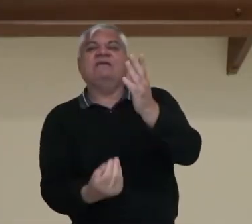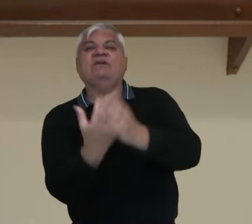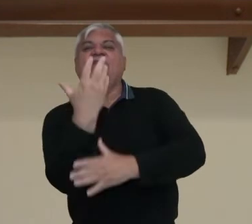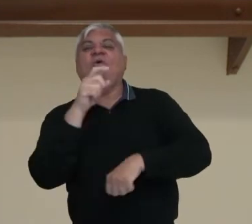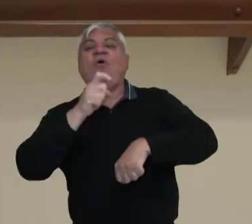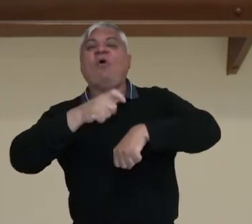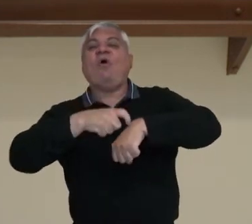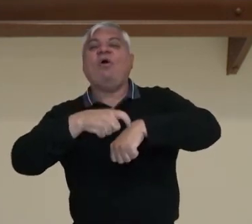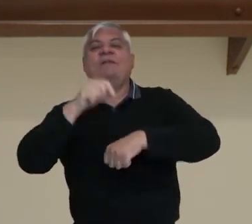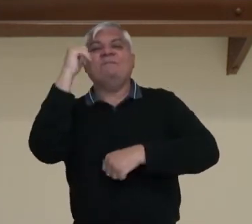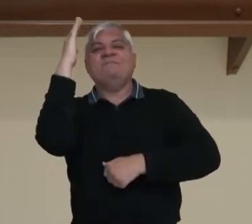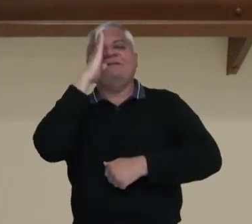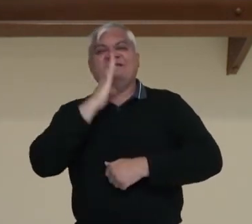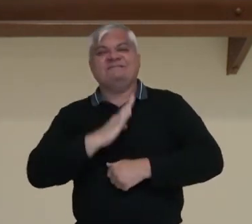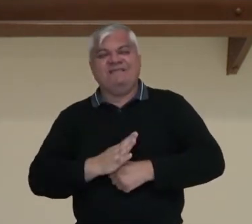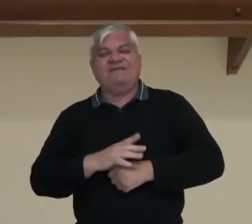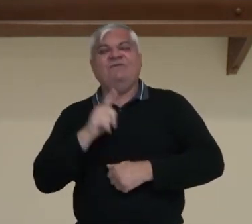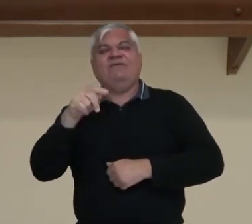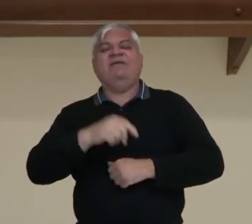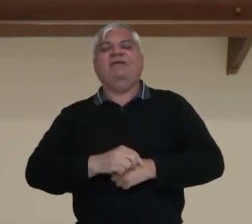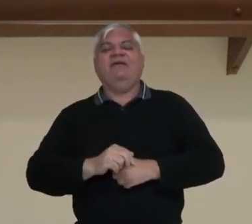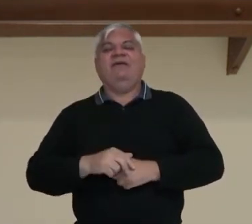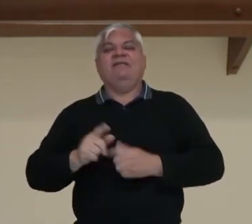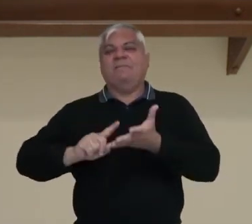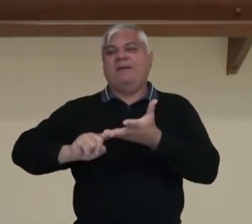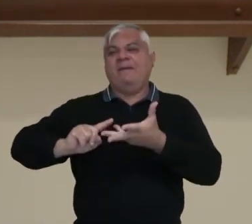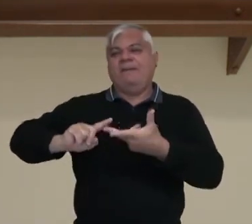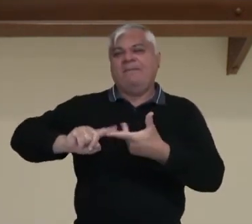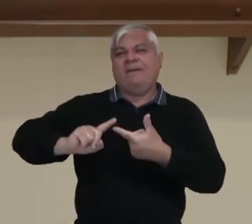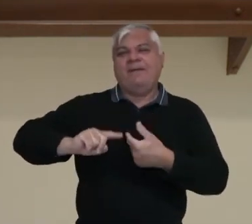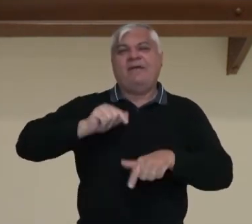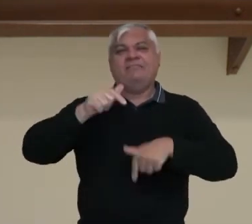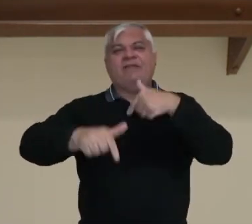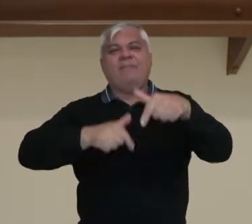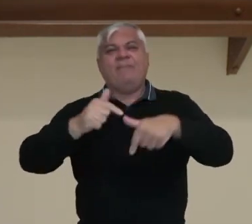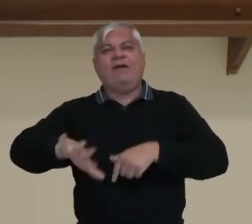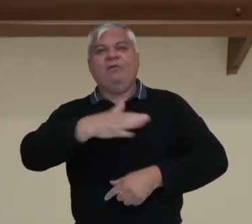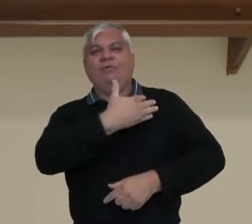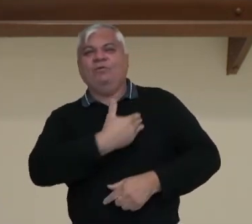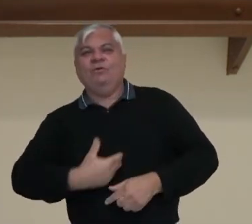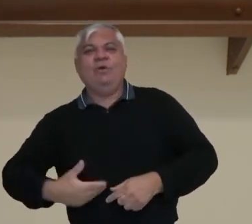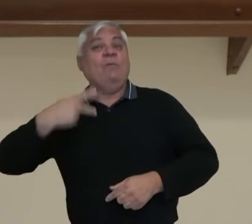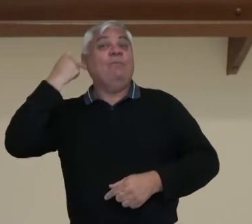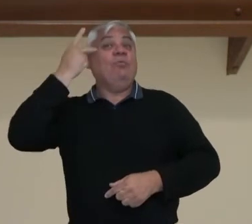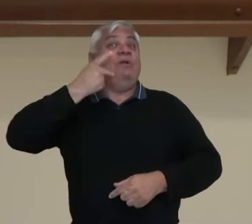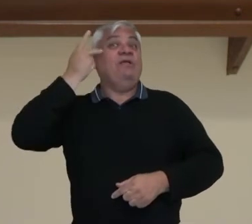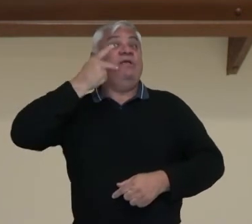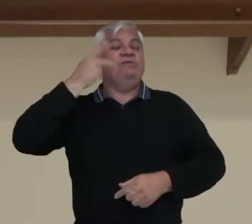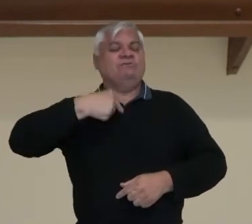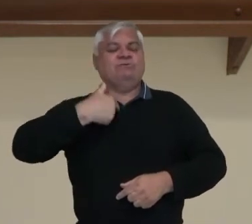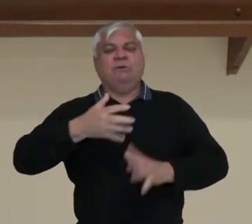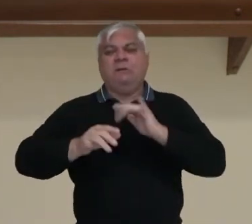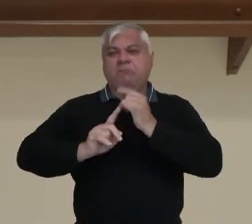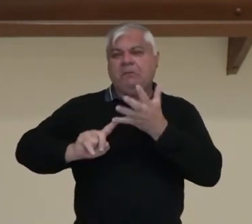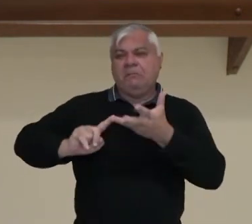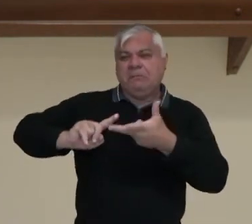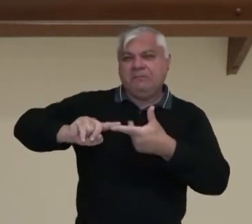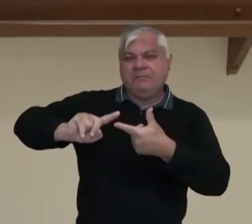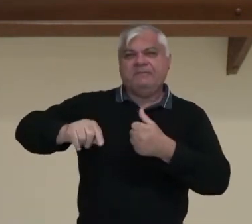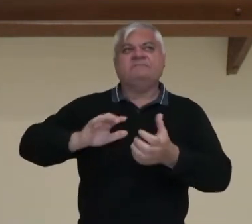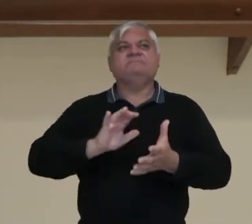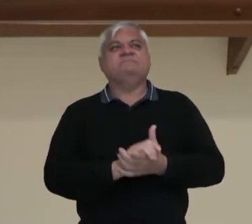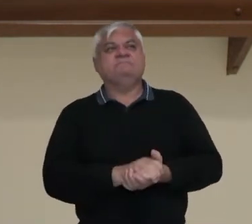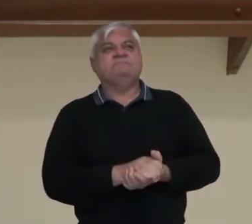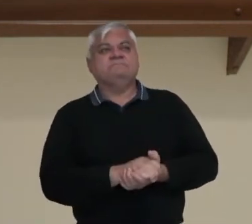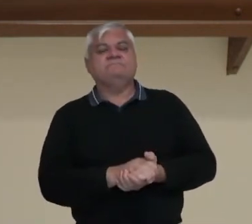A Hora do Brasil, onde ele vai divulgar então toda a sua propaganda política governamental.